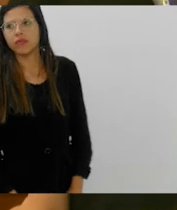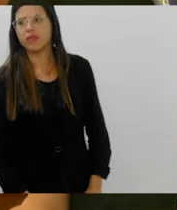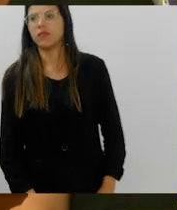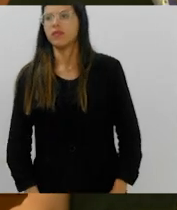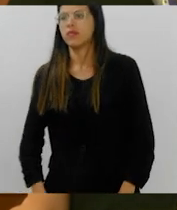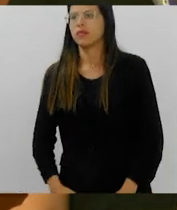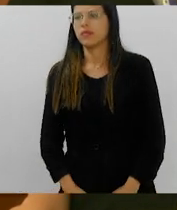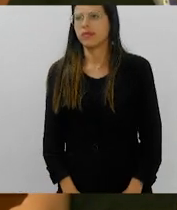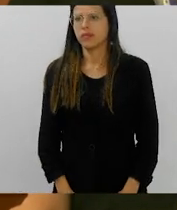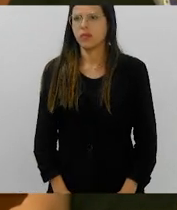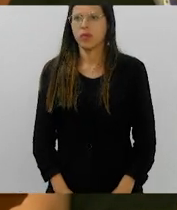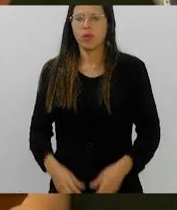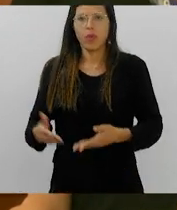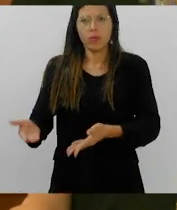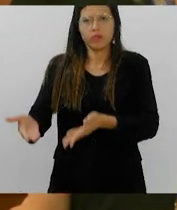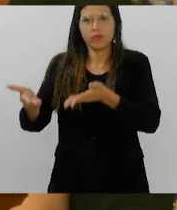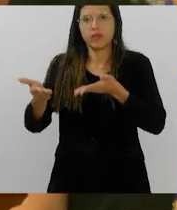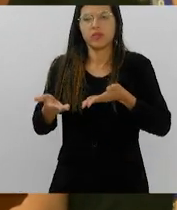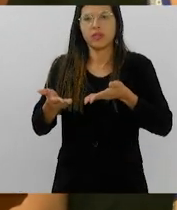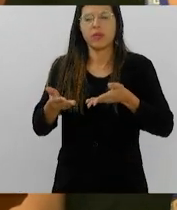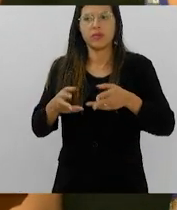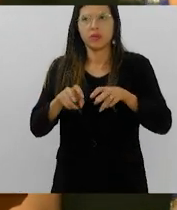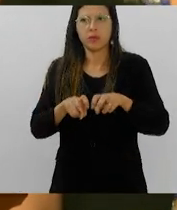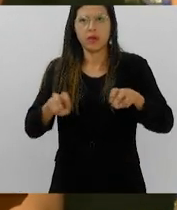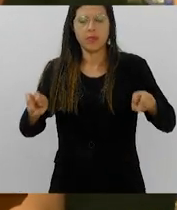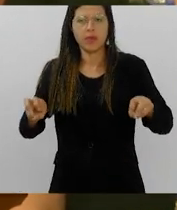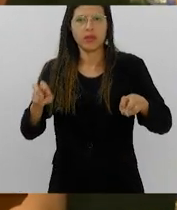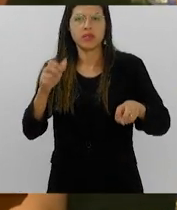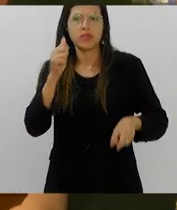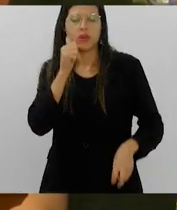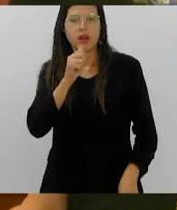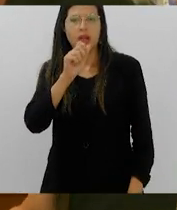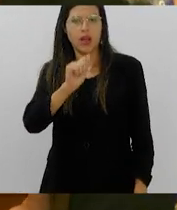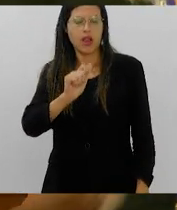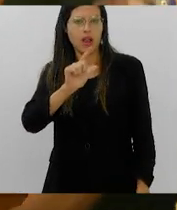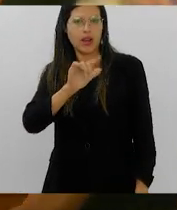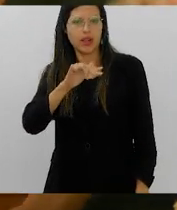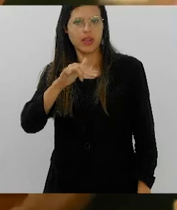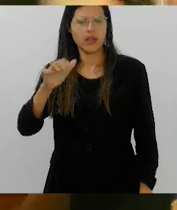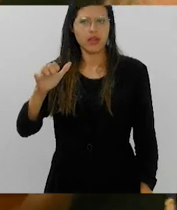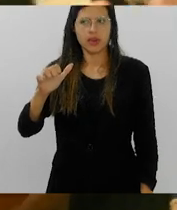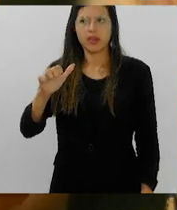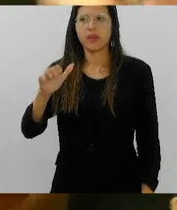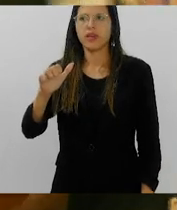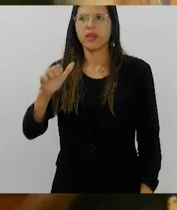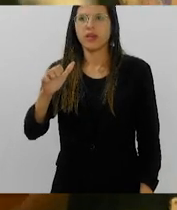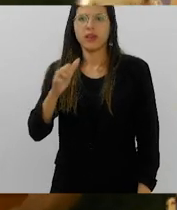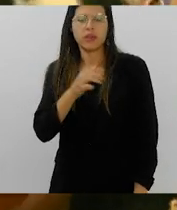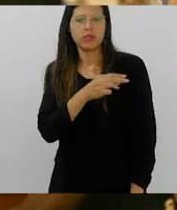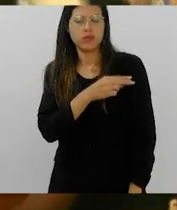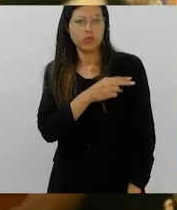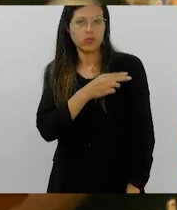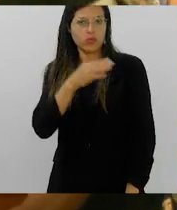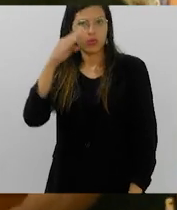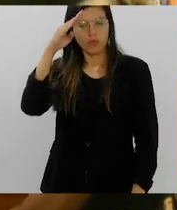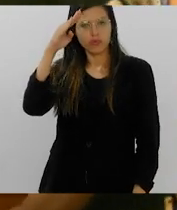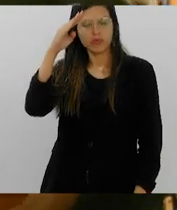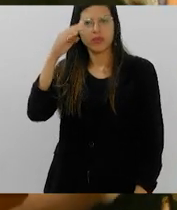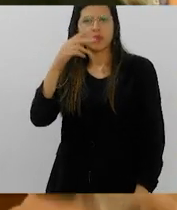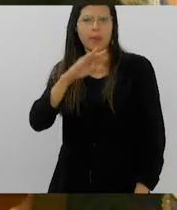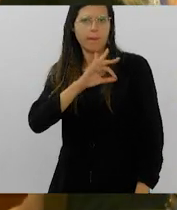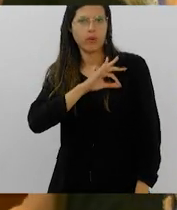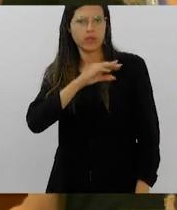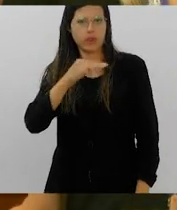Convidamos também para compor a senhora Aline Taglian, soldado da Polícia Militar do Estado do Rio